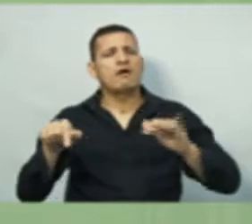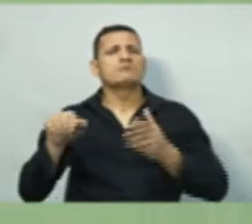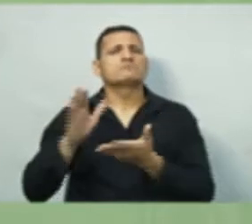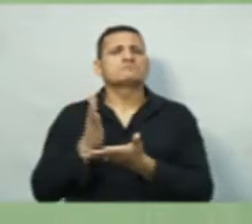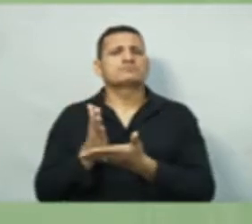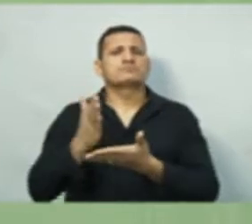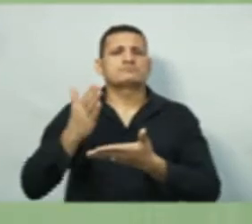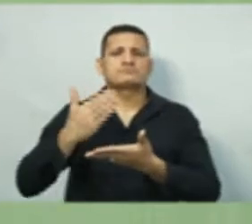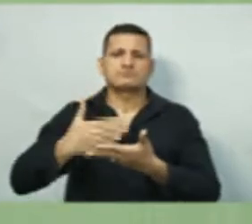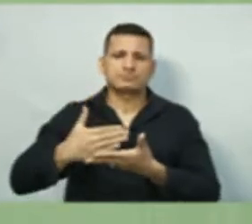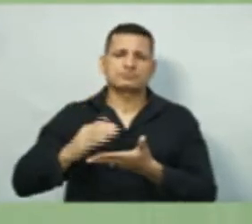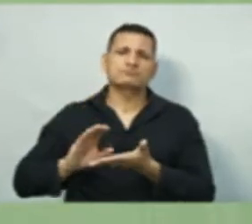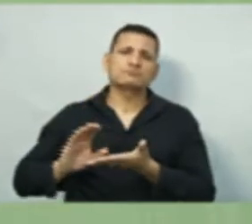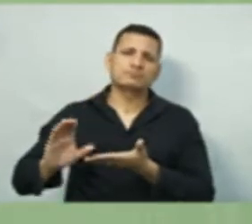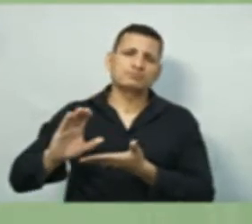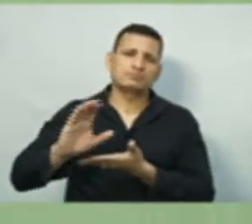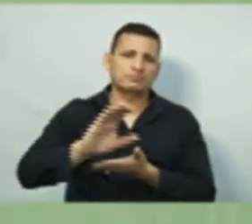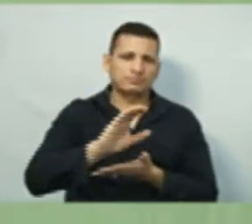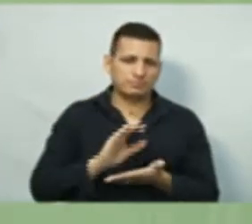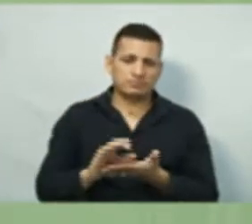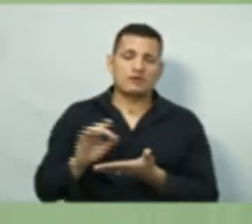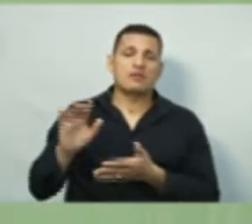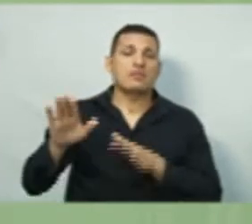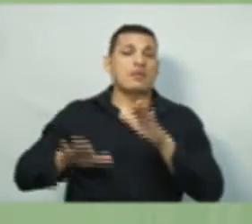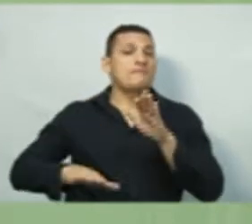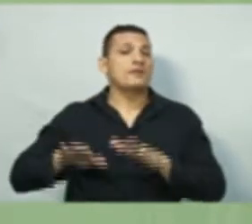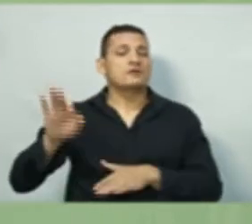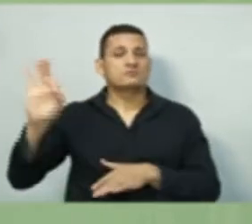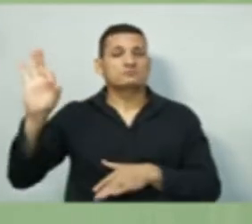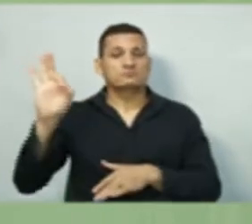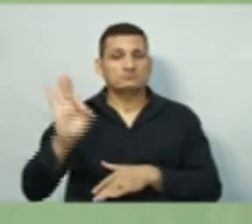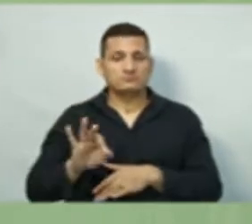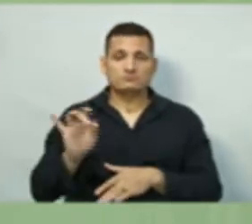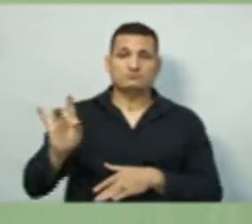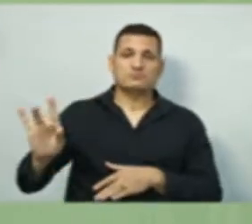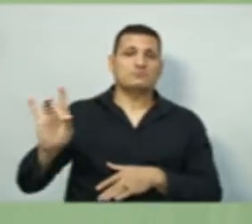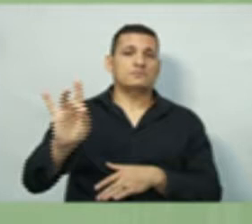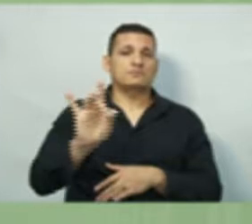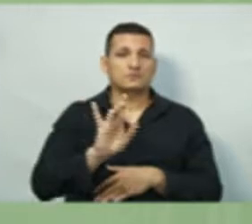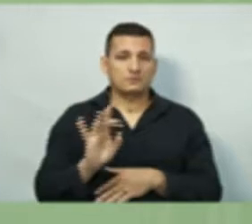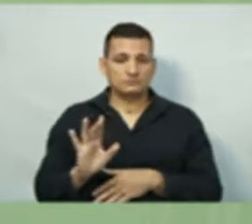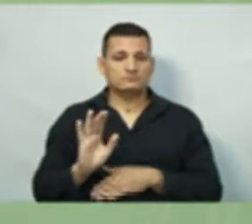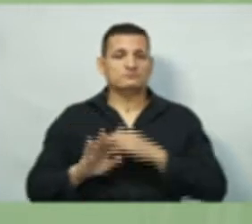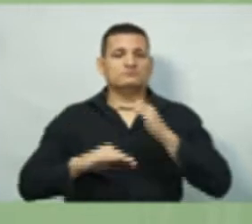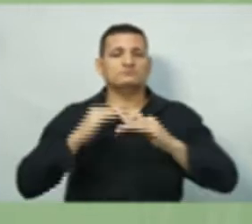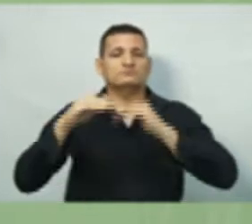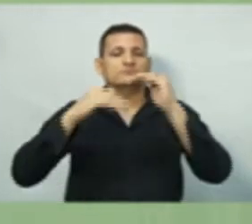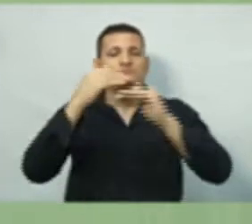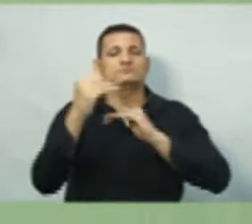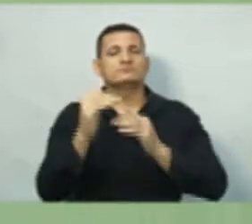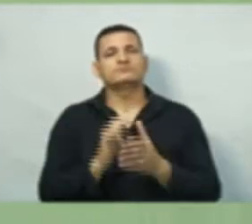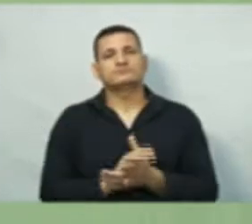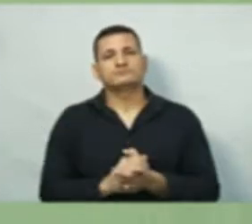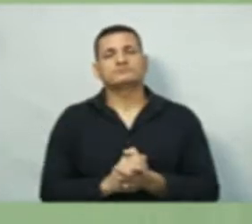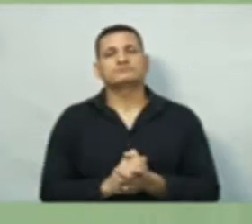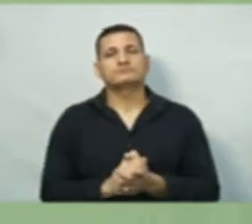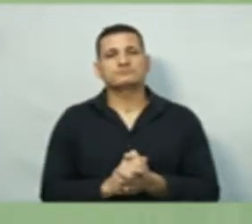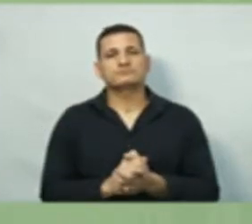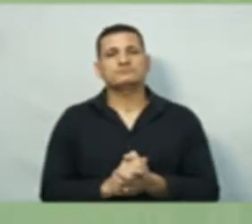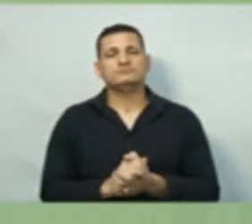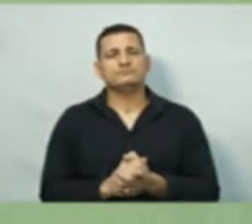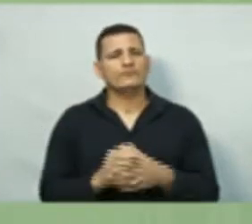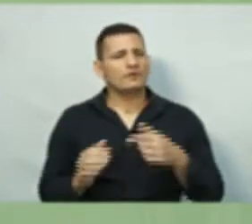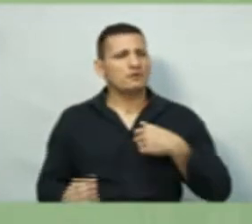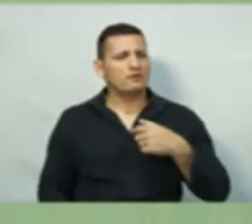sócios na proporção da sua participação nos negócios e no desenvolvimento das atividades a que se propõe. Quando eu